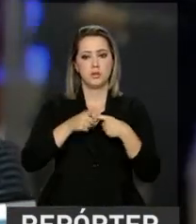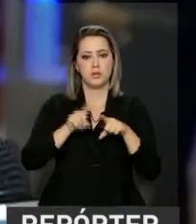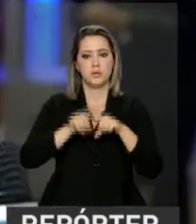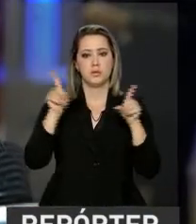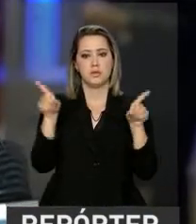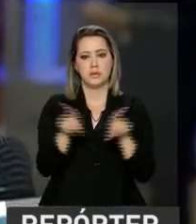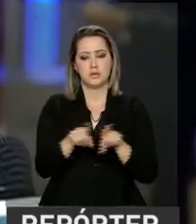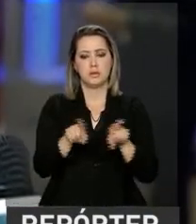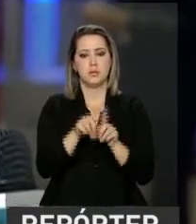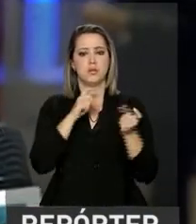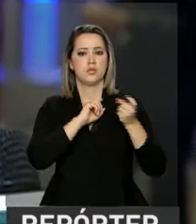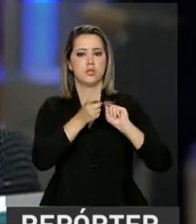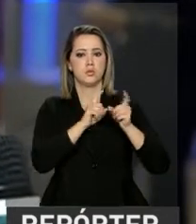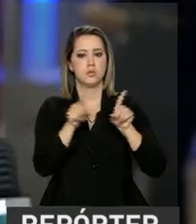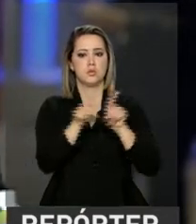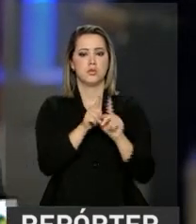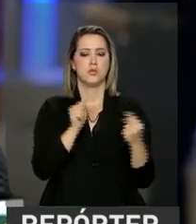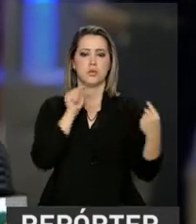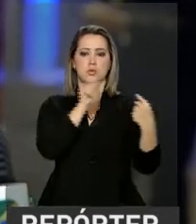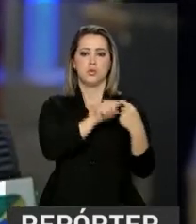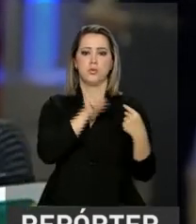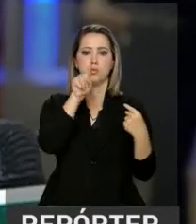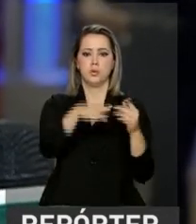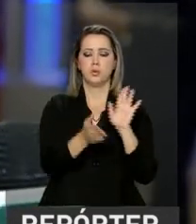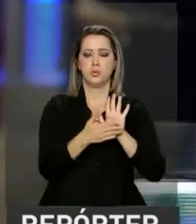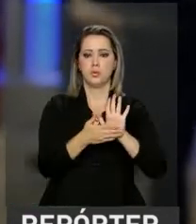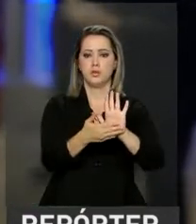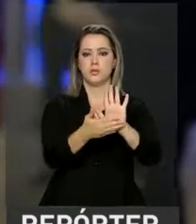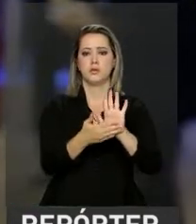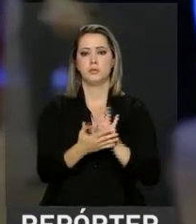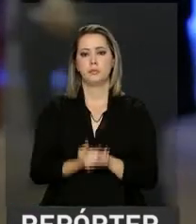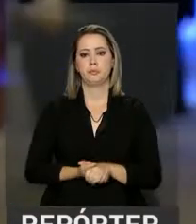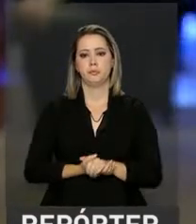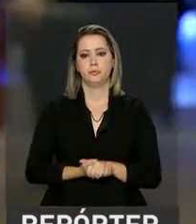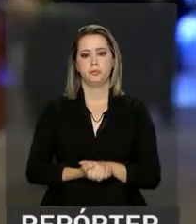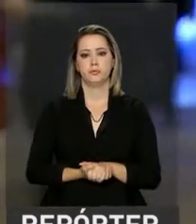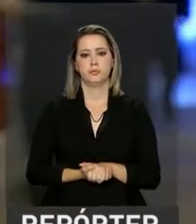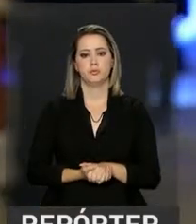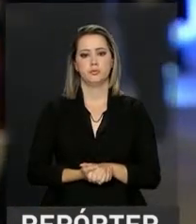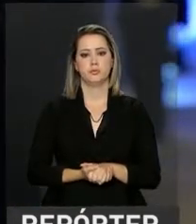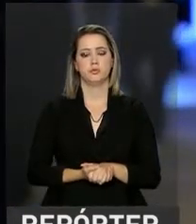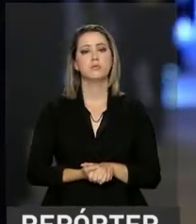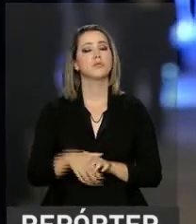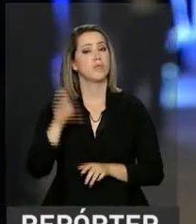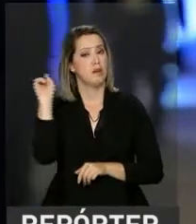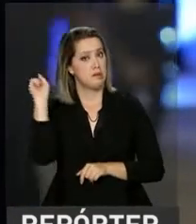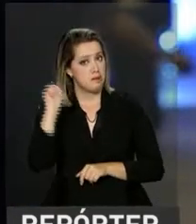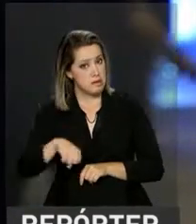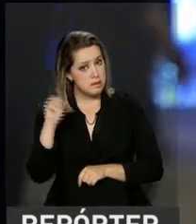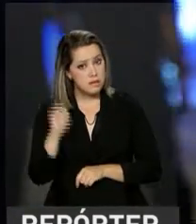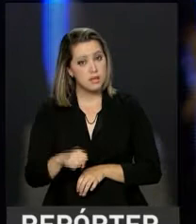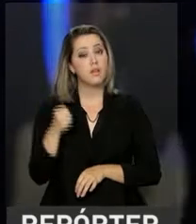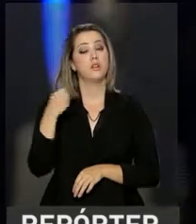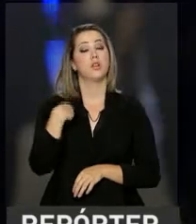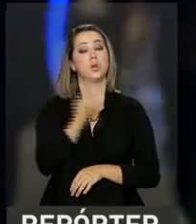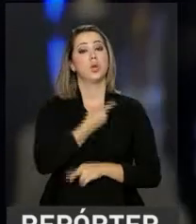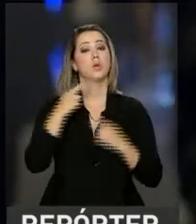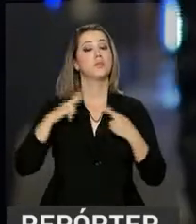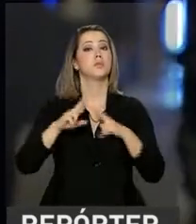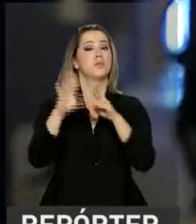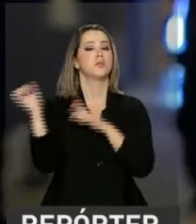de gestão. E esse foi um dos pontos apresentados pelo senhor no painel, né? É, sem dúvida. Nós esperamos que